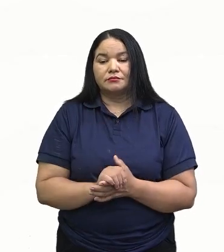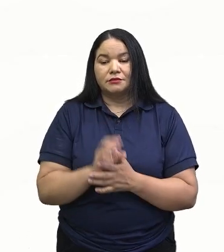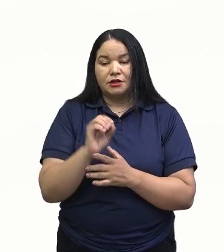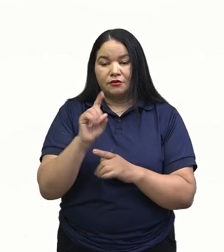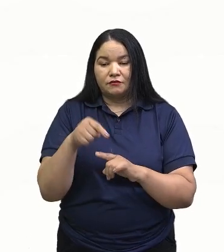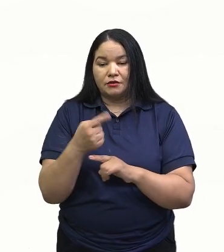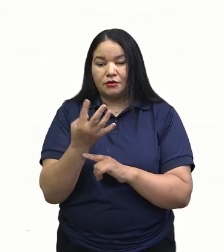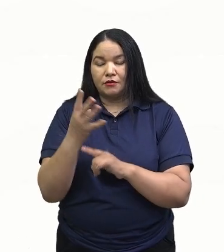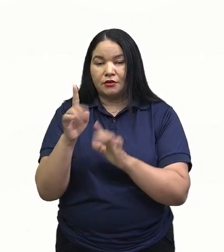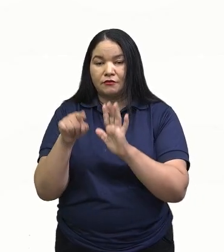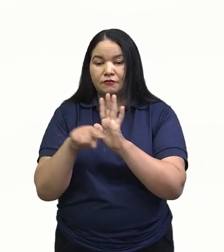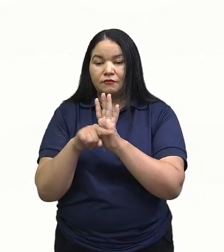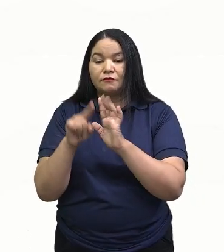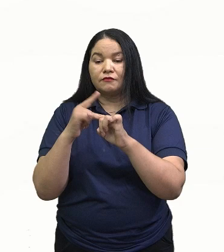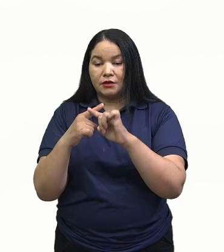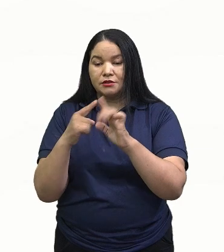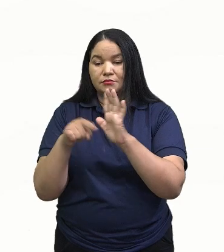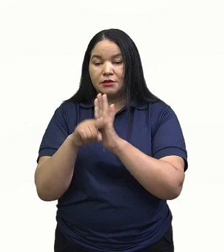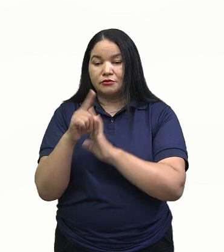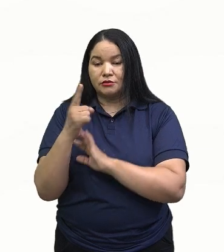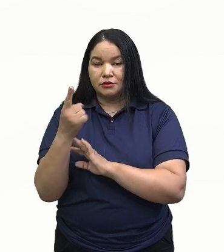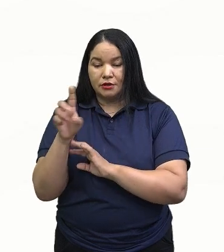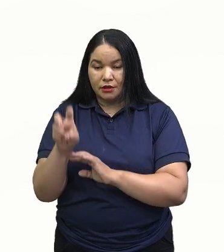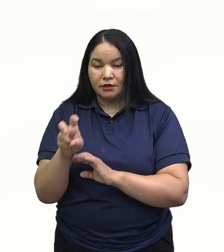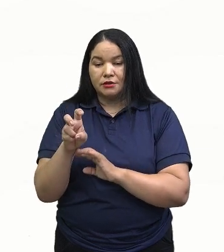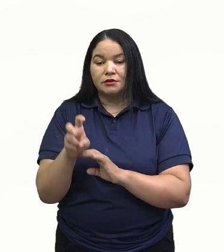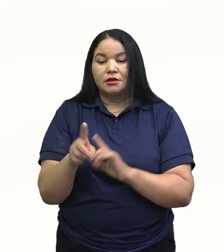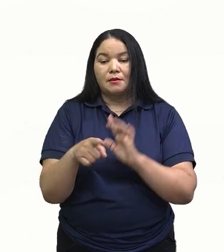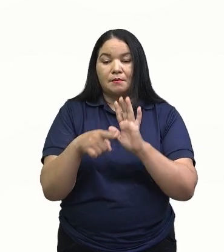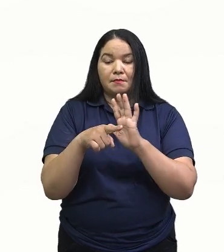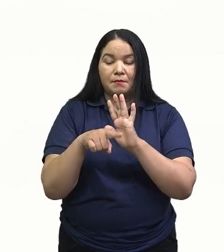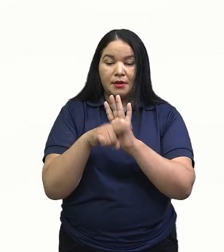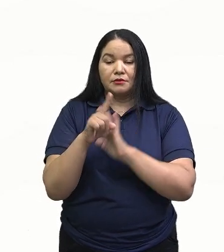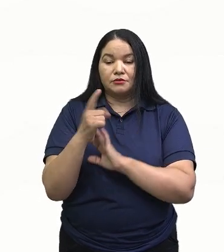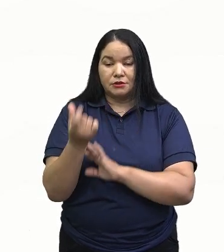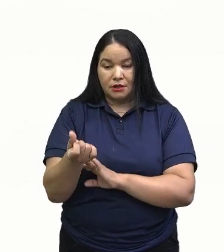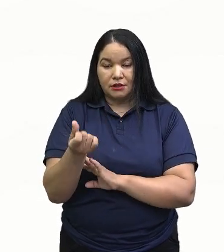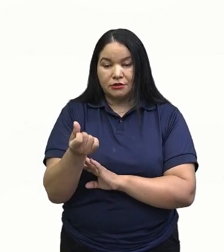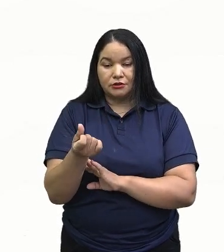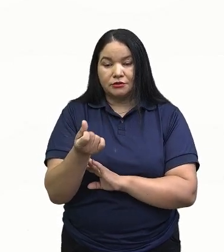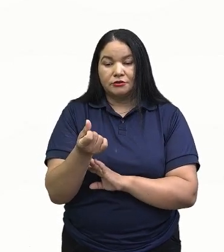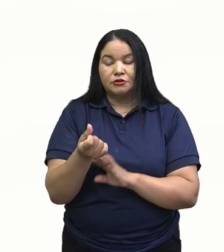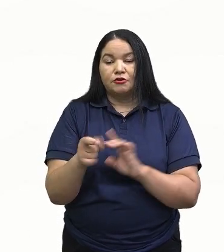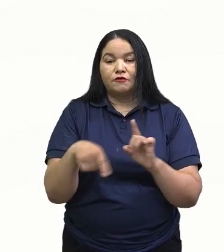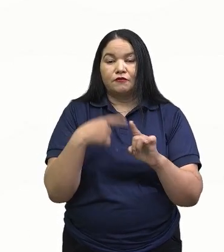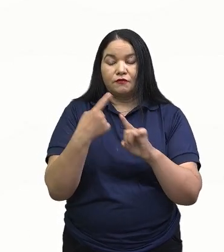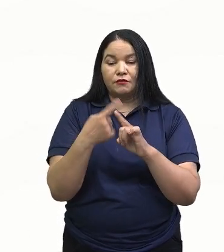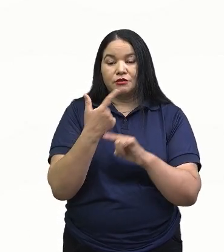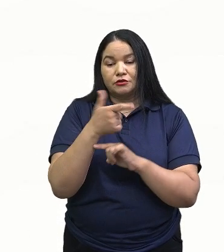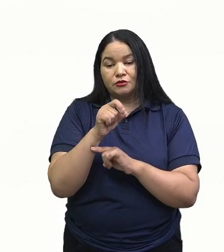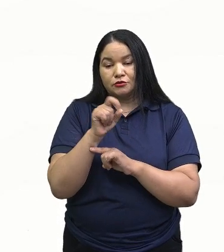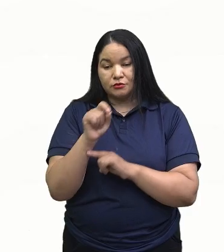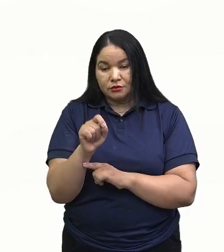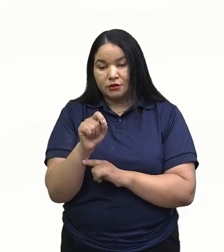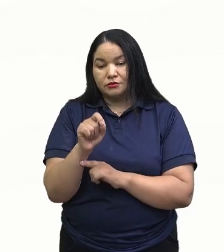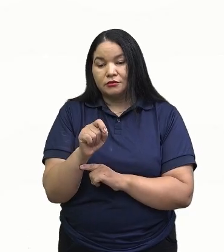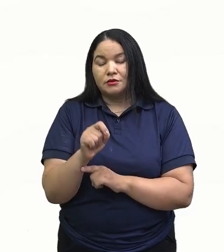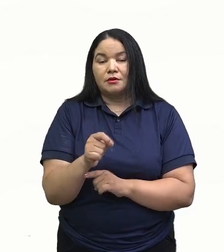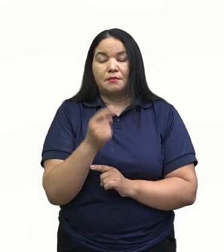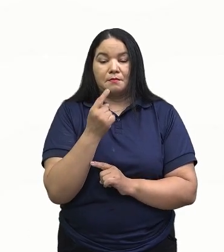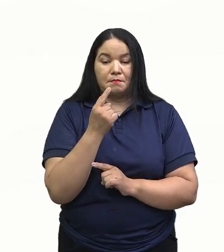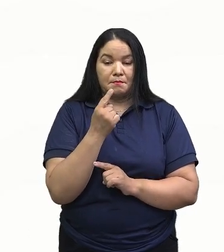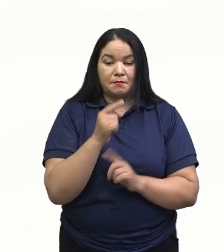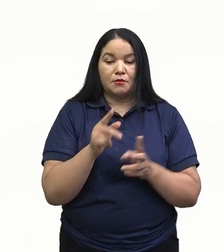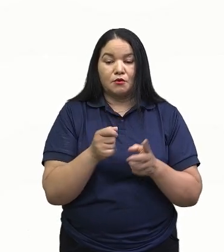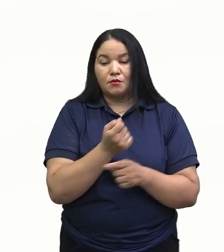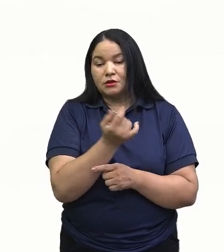0,4 por menos 15, o resultado aqui é menos 6, tá? E menos 6 multiplicado por 200 vai